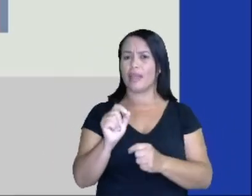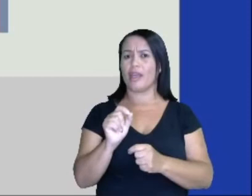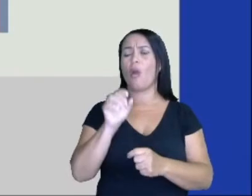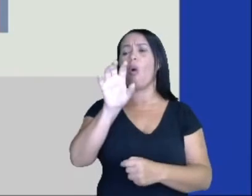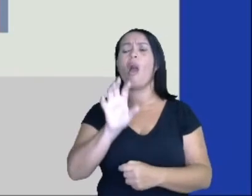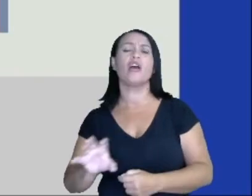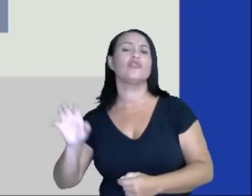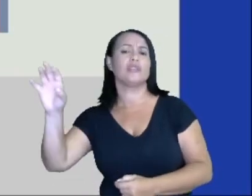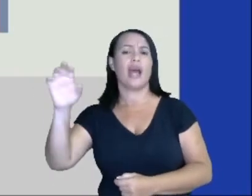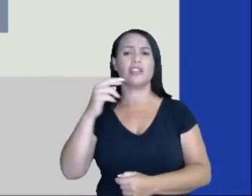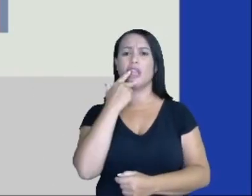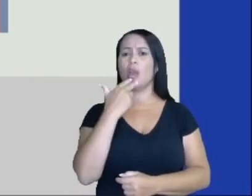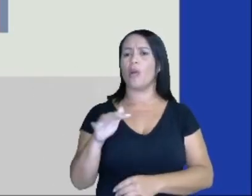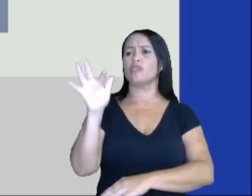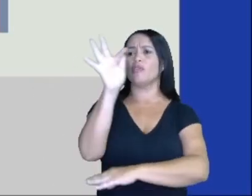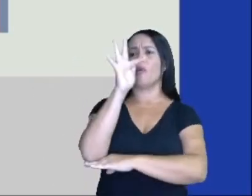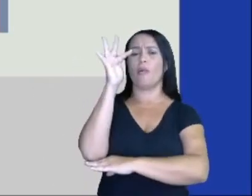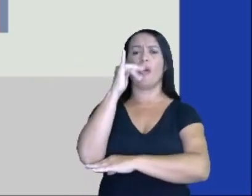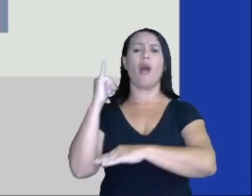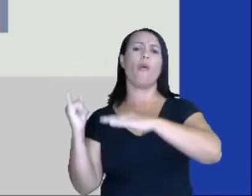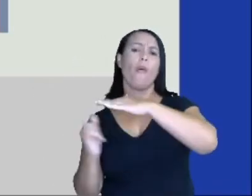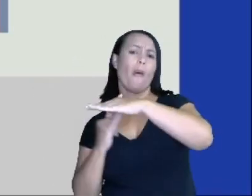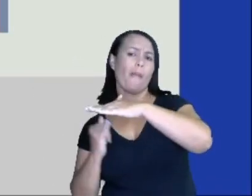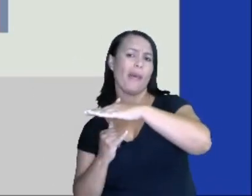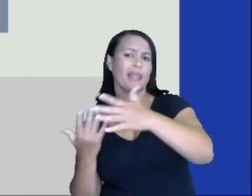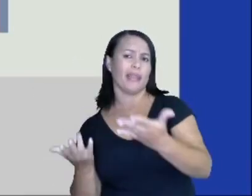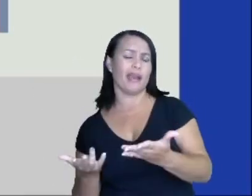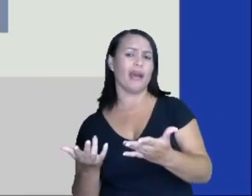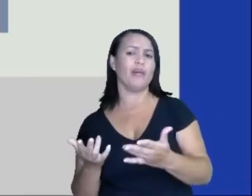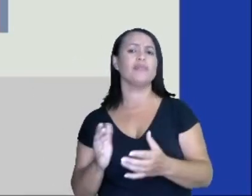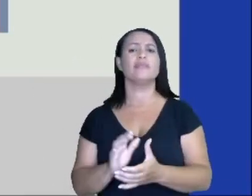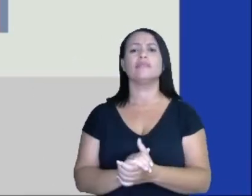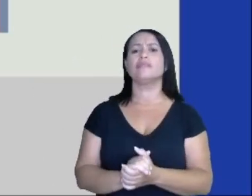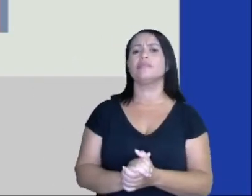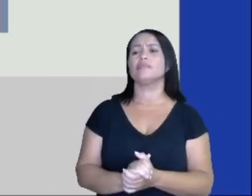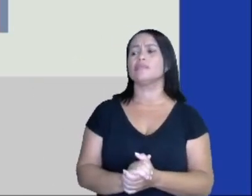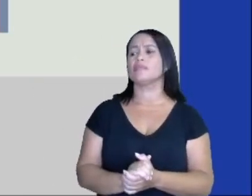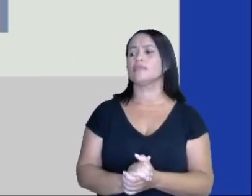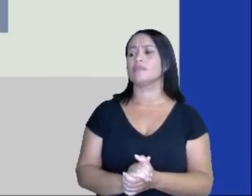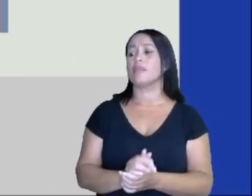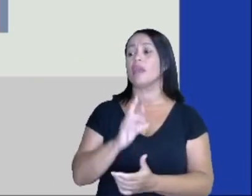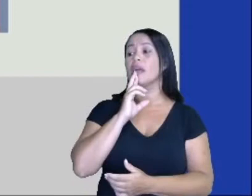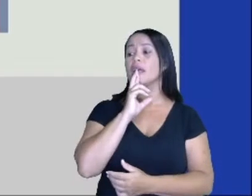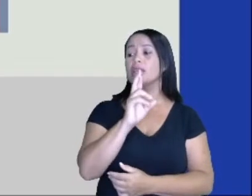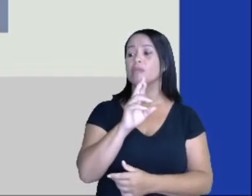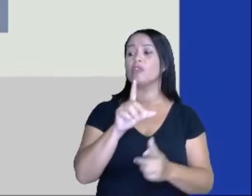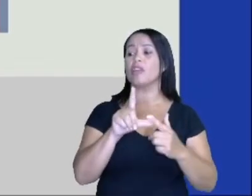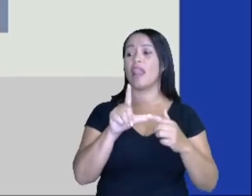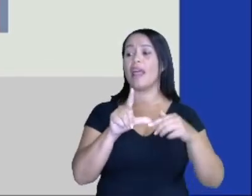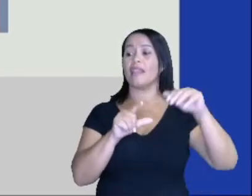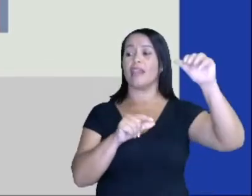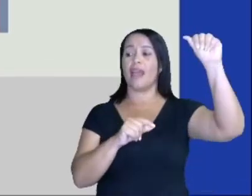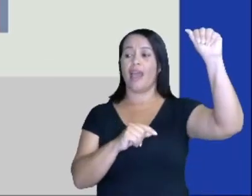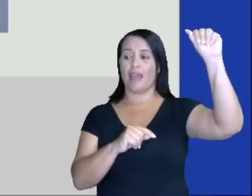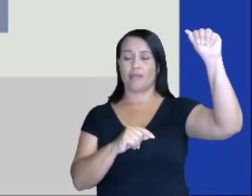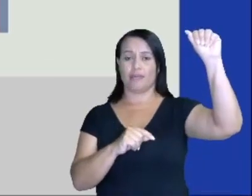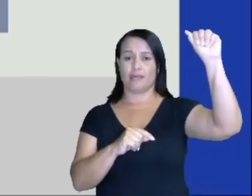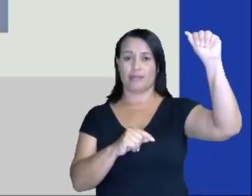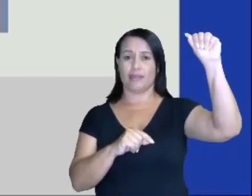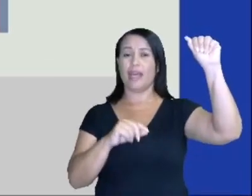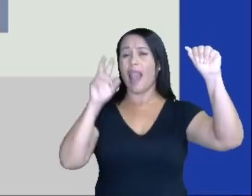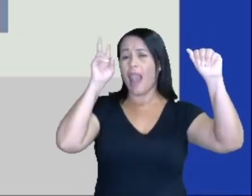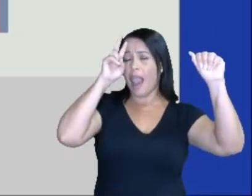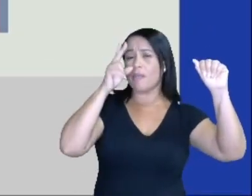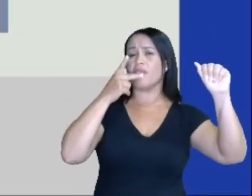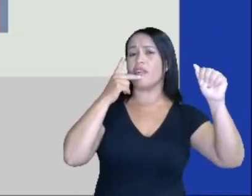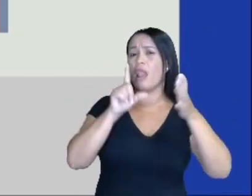linguagem formal ou padrão, linguagem informal ou não padrão? Resposta letra A, tá? Lembra